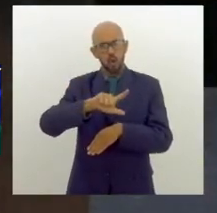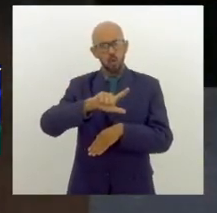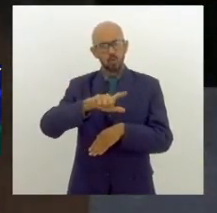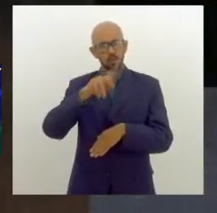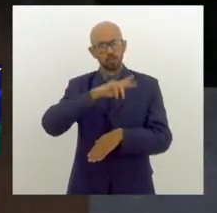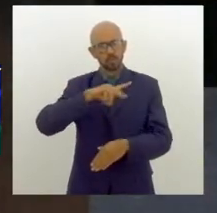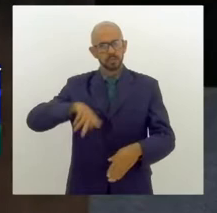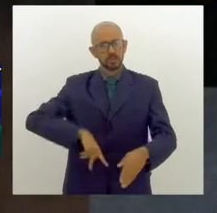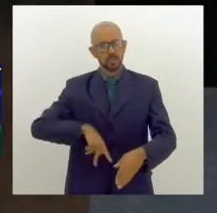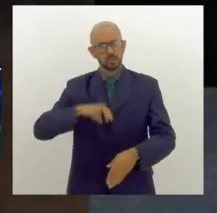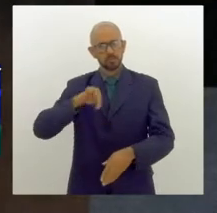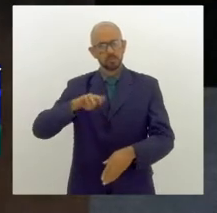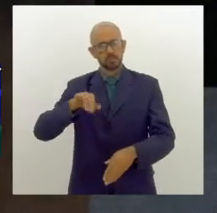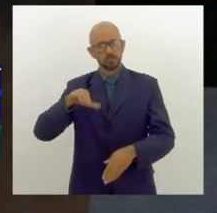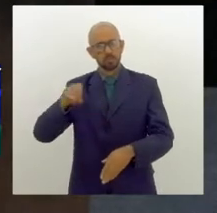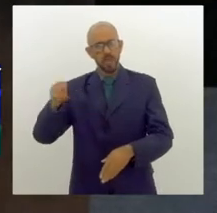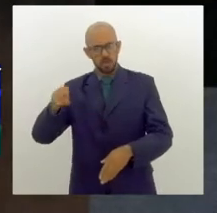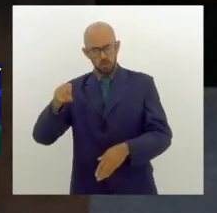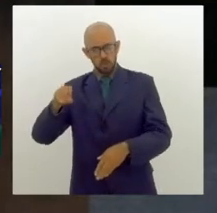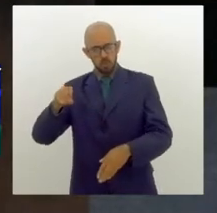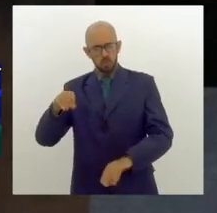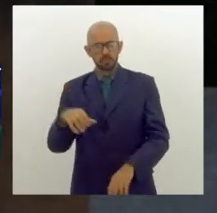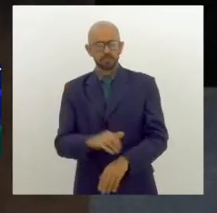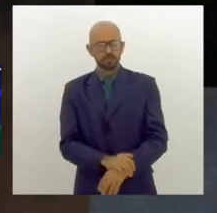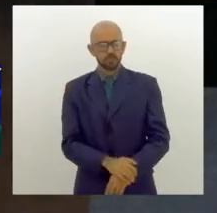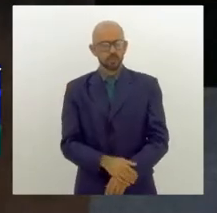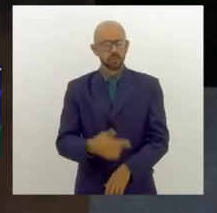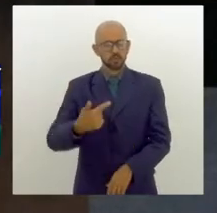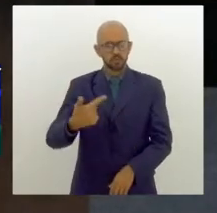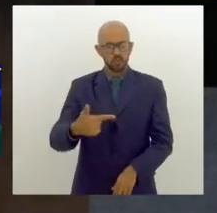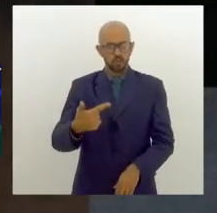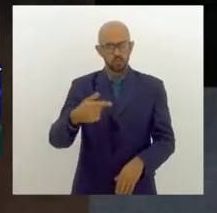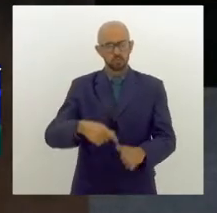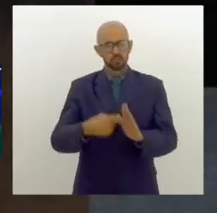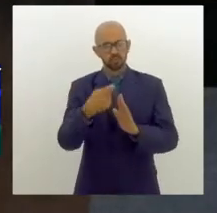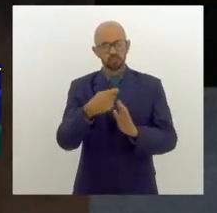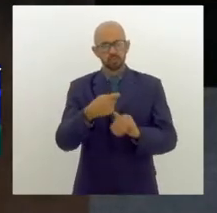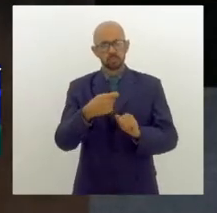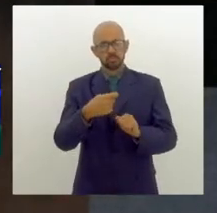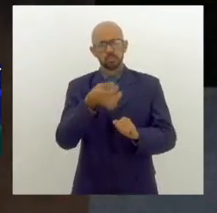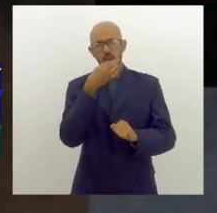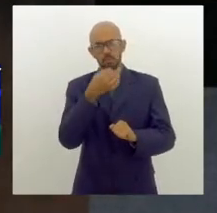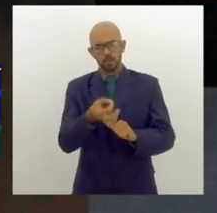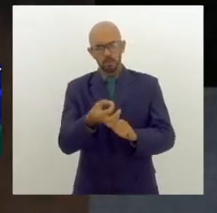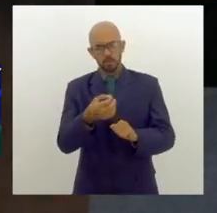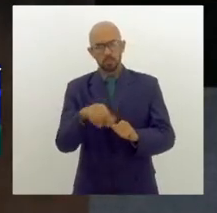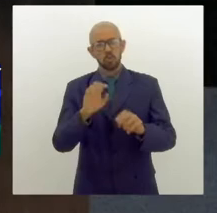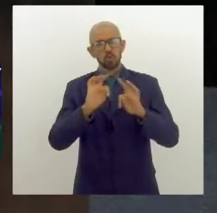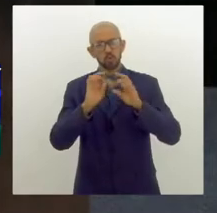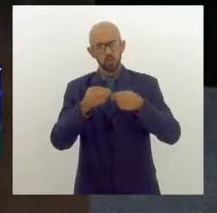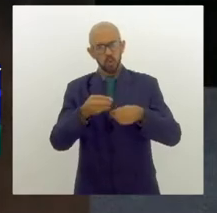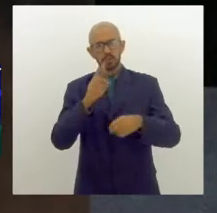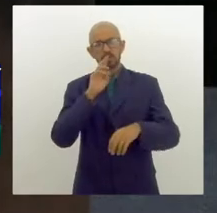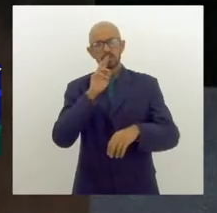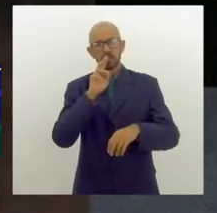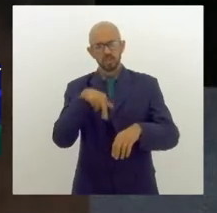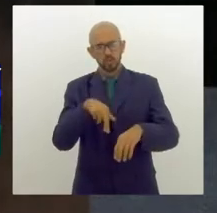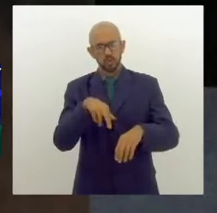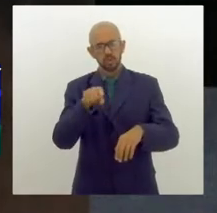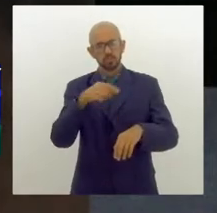Antônio Navega. Segundo parecer, pelas razões aqui apresentadas, meu parecer